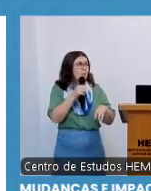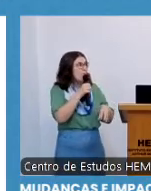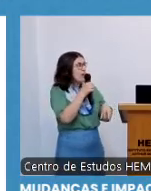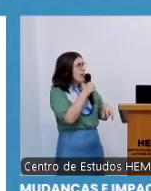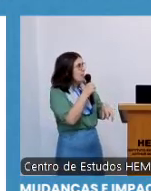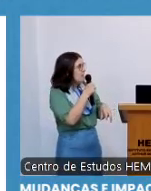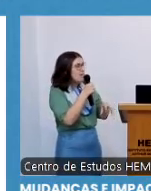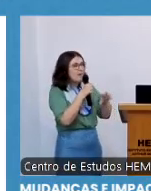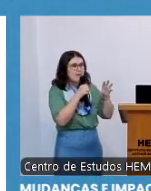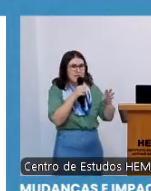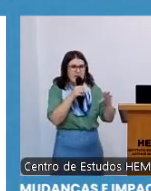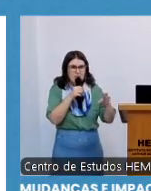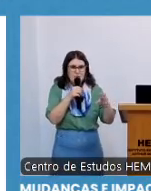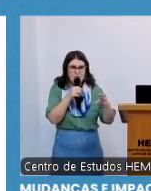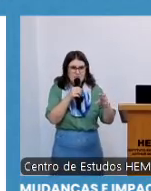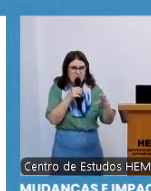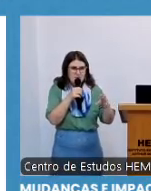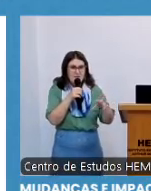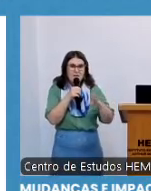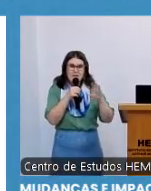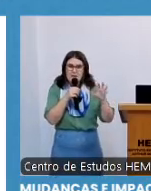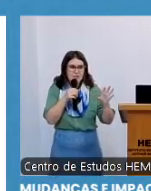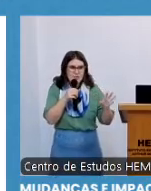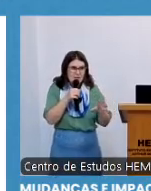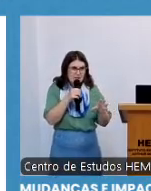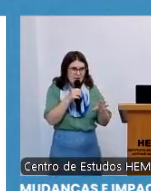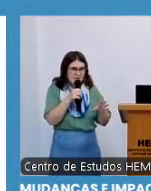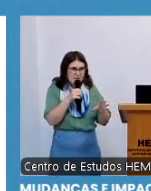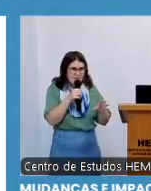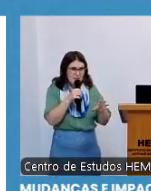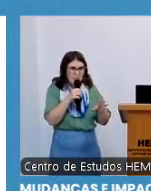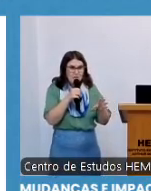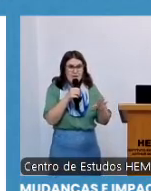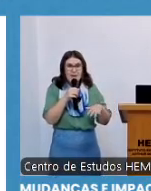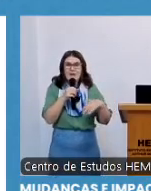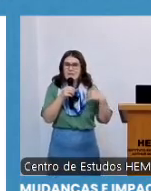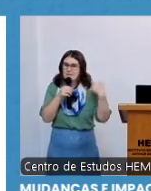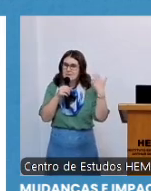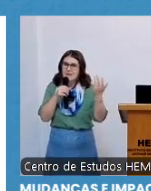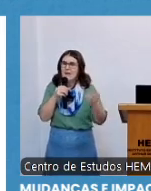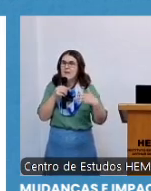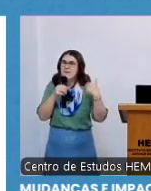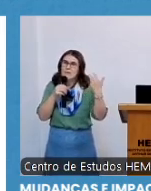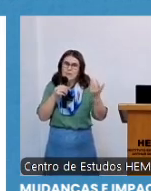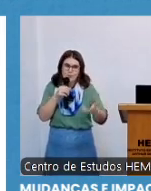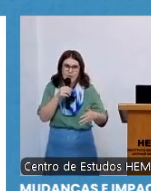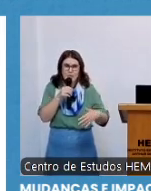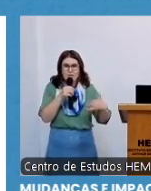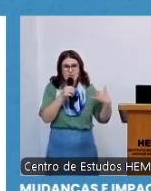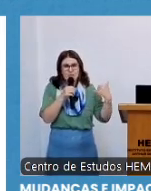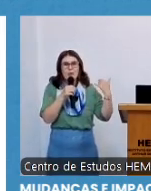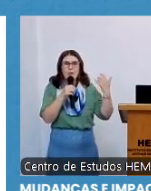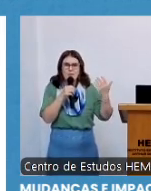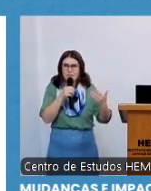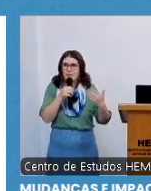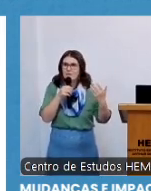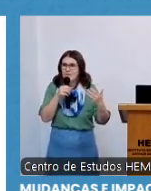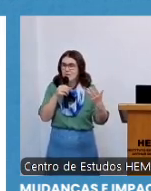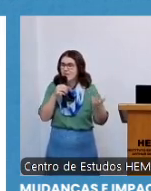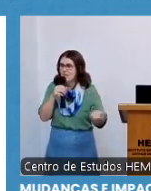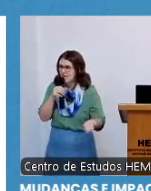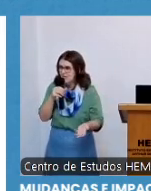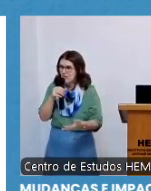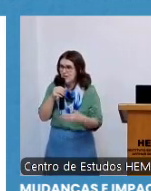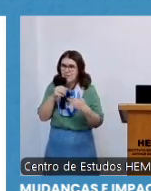Tudo foi focado em celeridade, né? Celeridade da análise, porque esse foi, durante todos